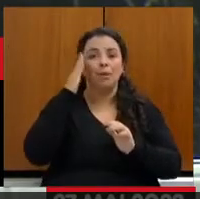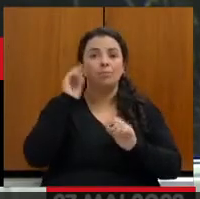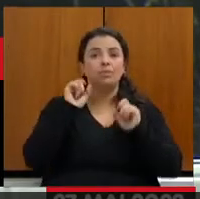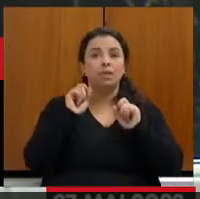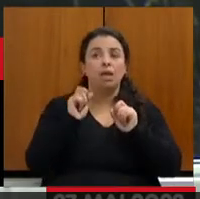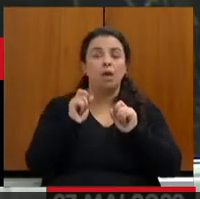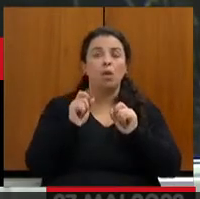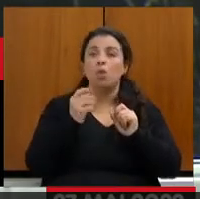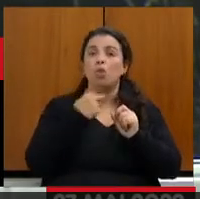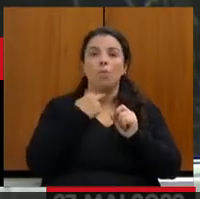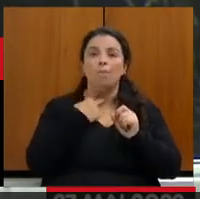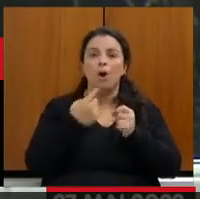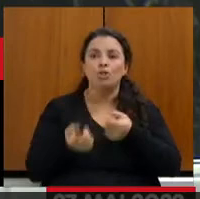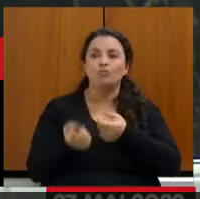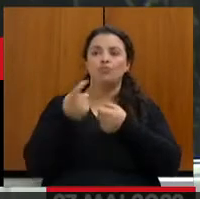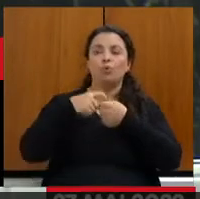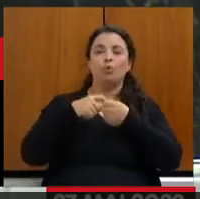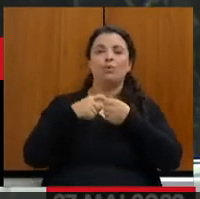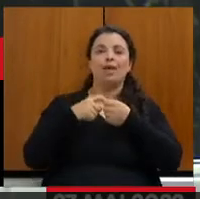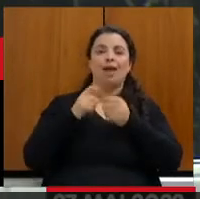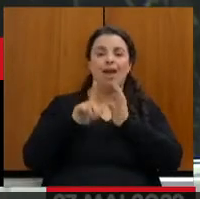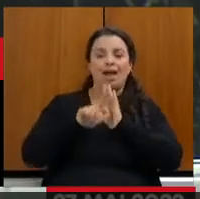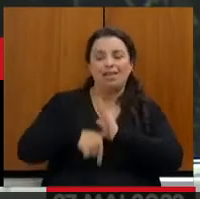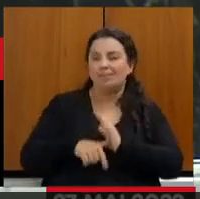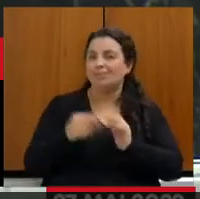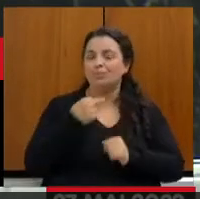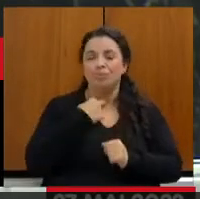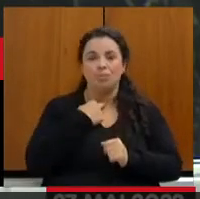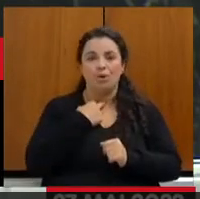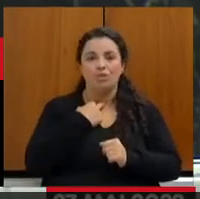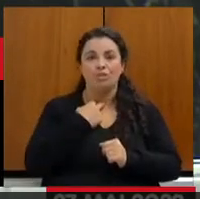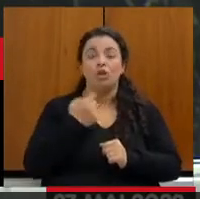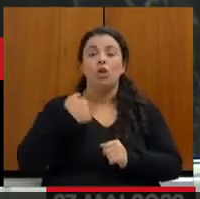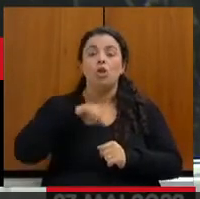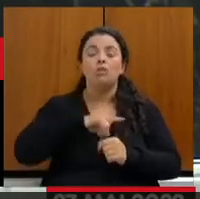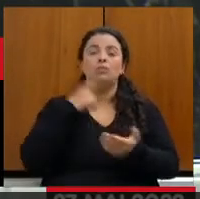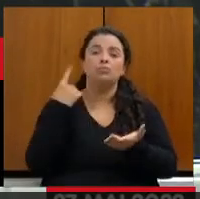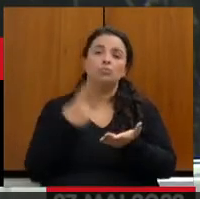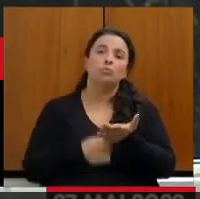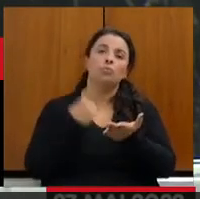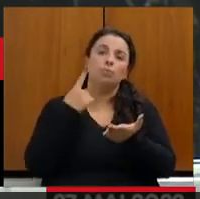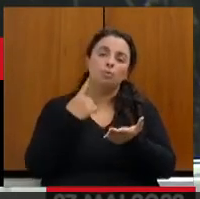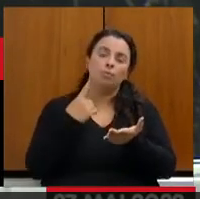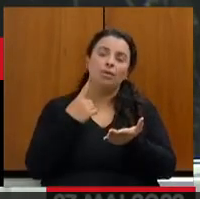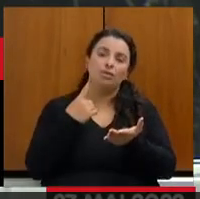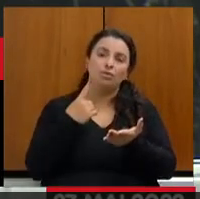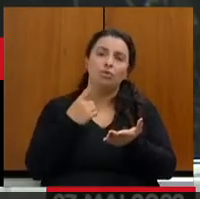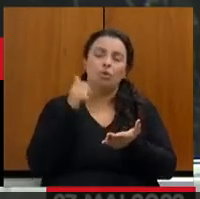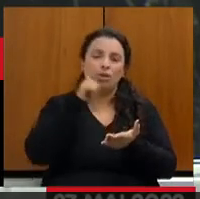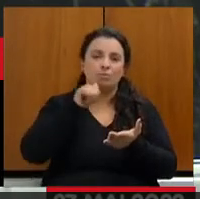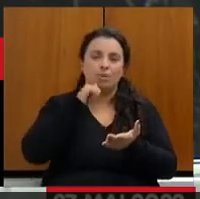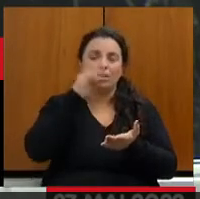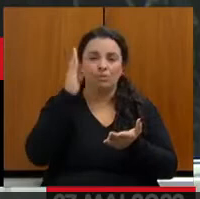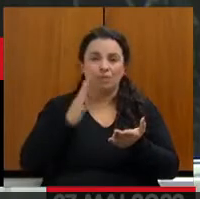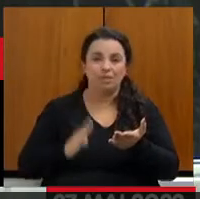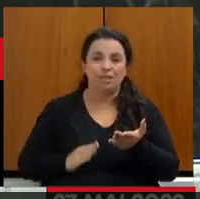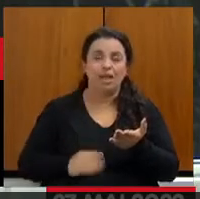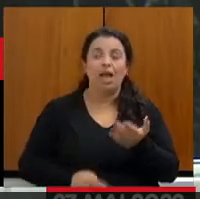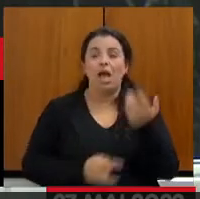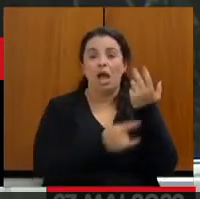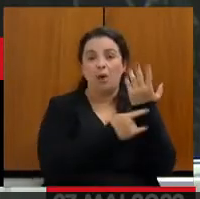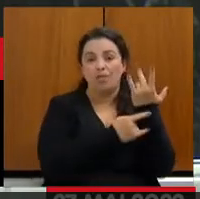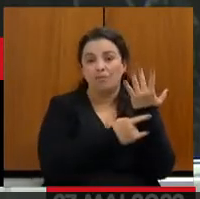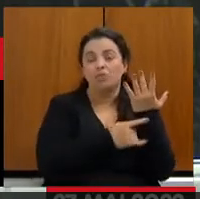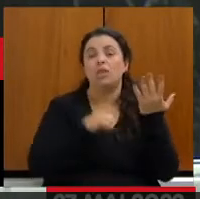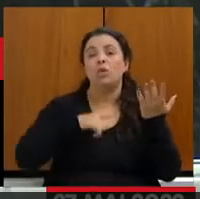passa quer a universidade tem um compromisso firmado com as mulheres brasileiras a UFMG tem um compromisso firmado com